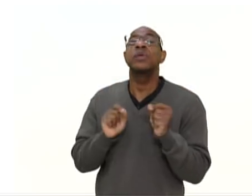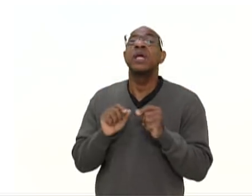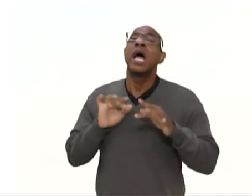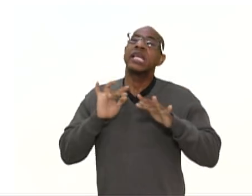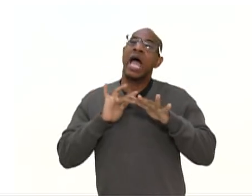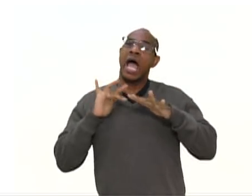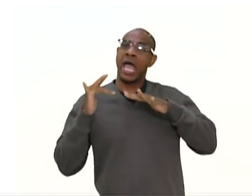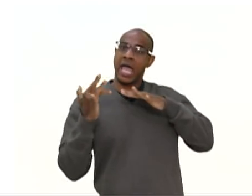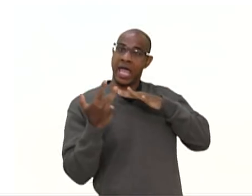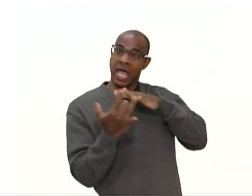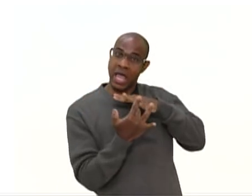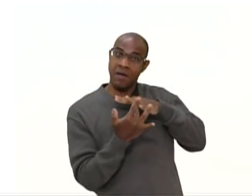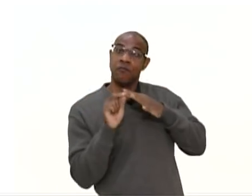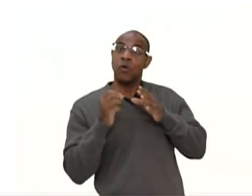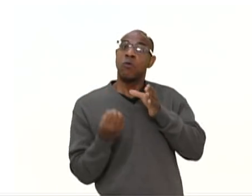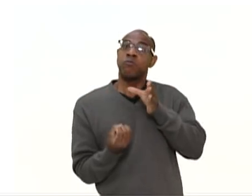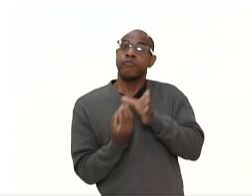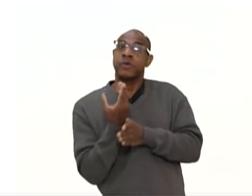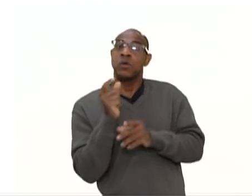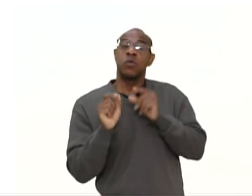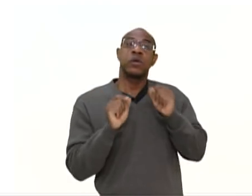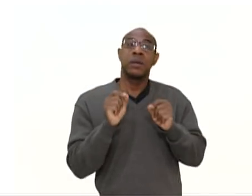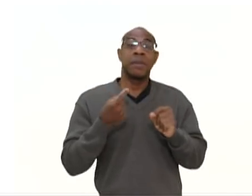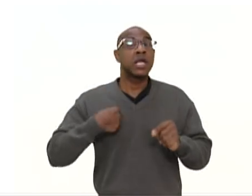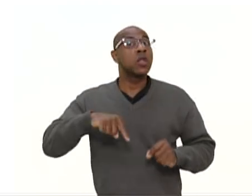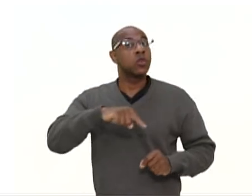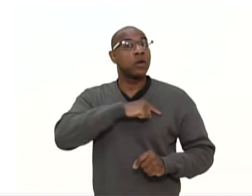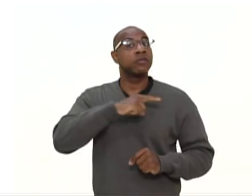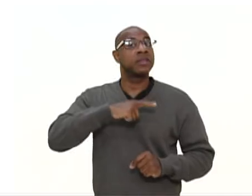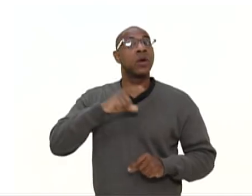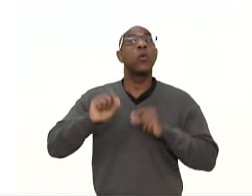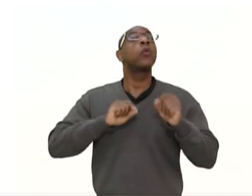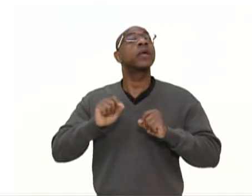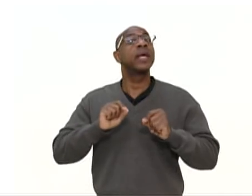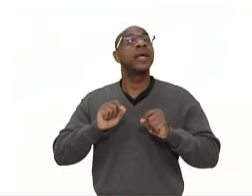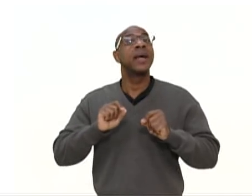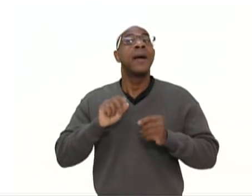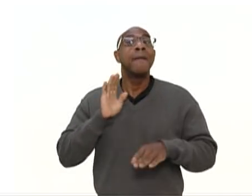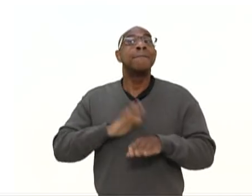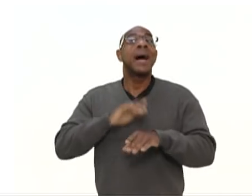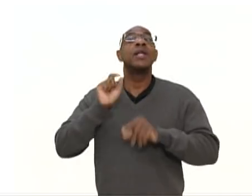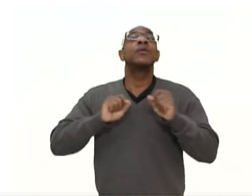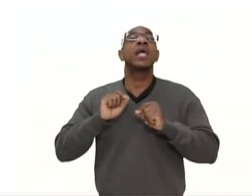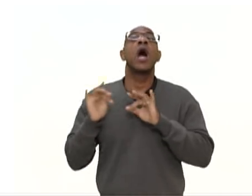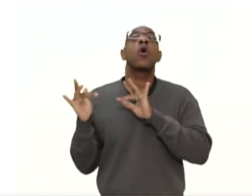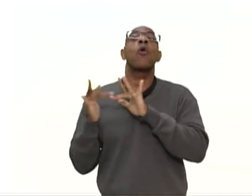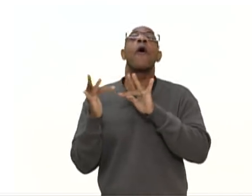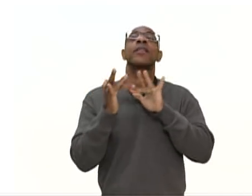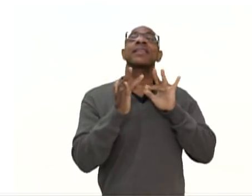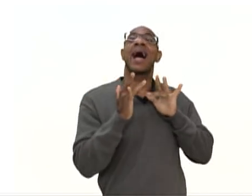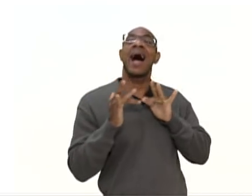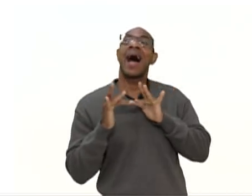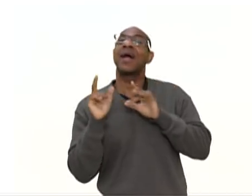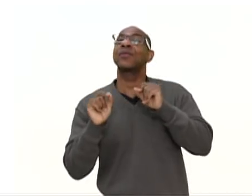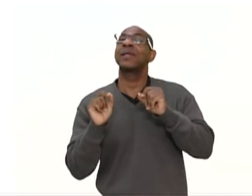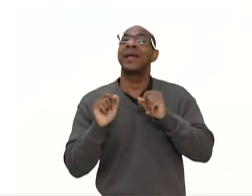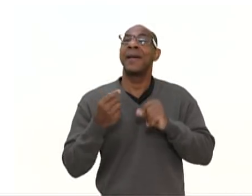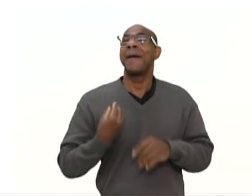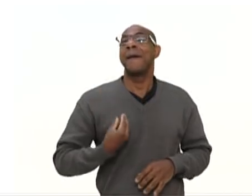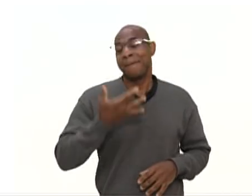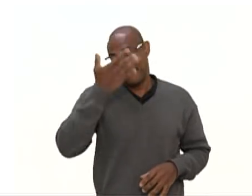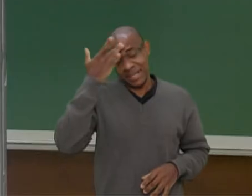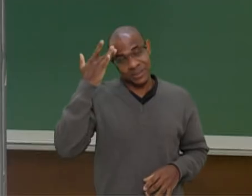as redes sociais foram criadas para que nós tivéssemos mais contato com as